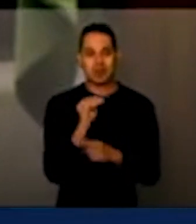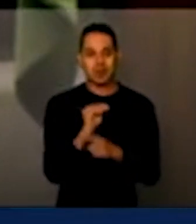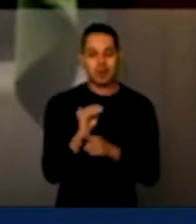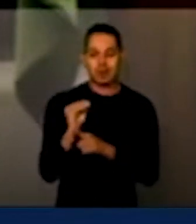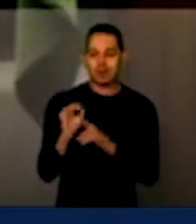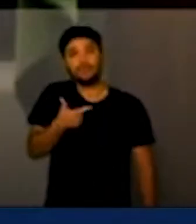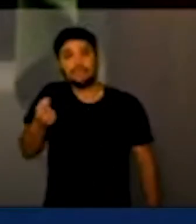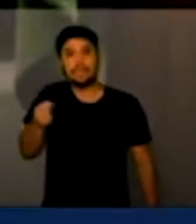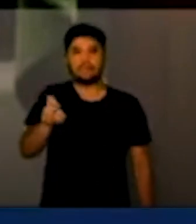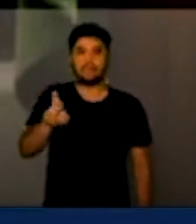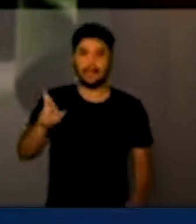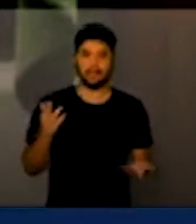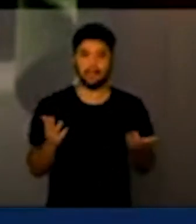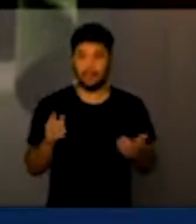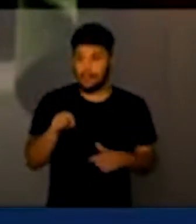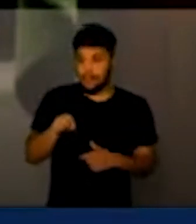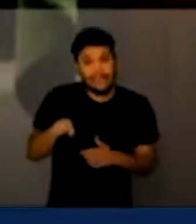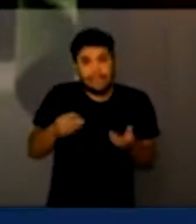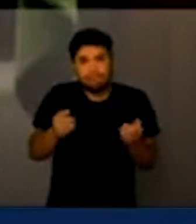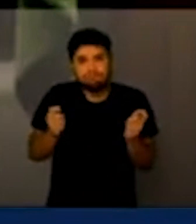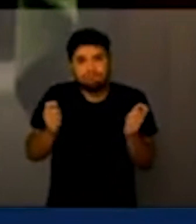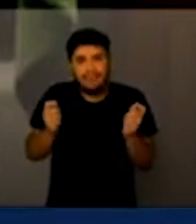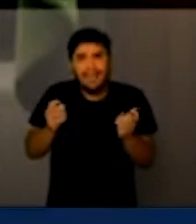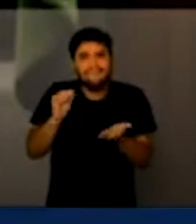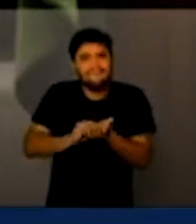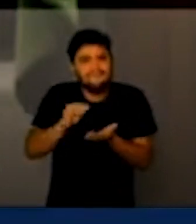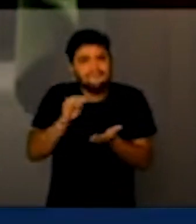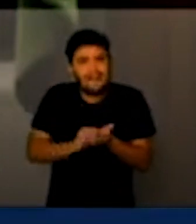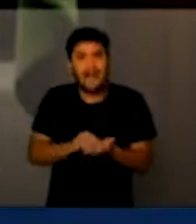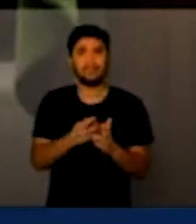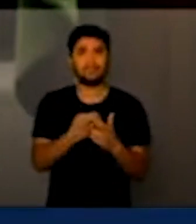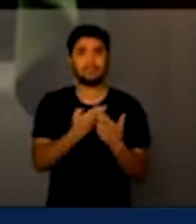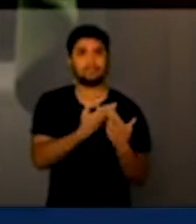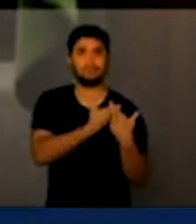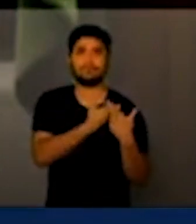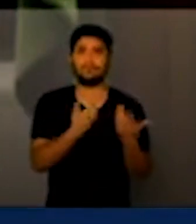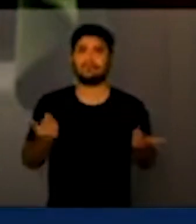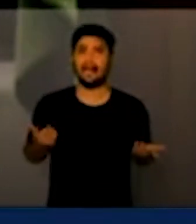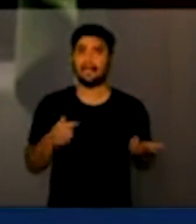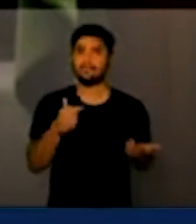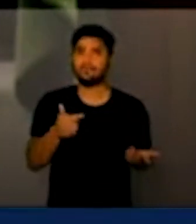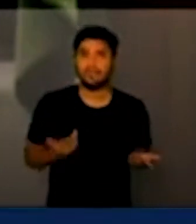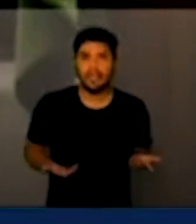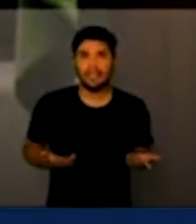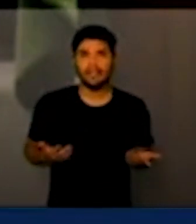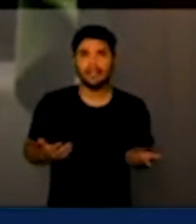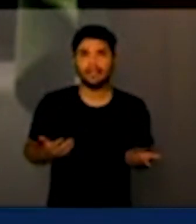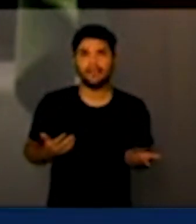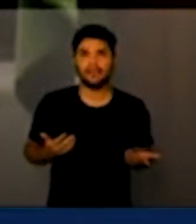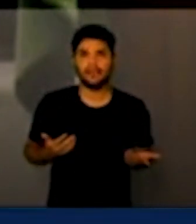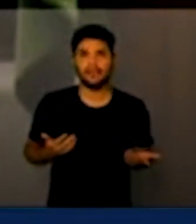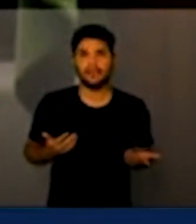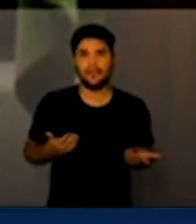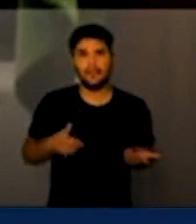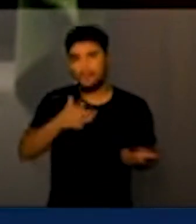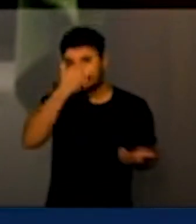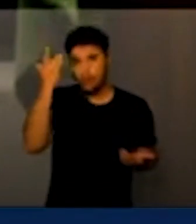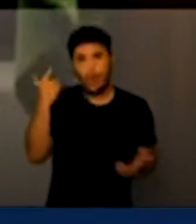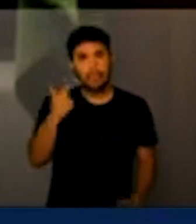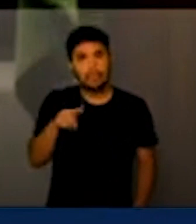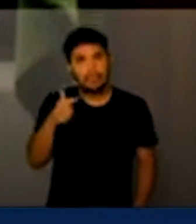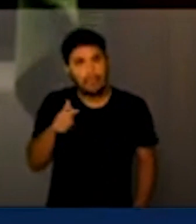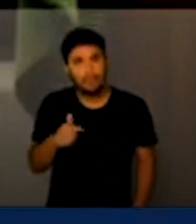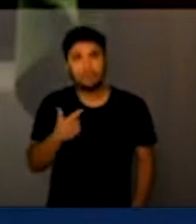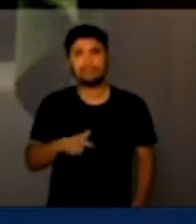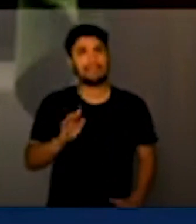sustentar as suas famílias isso é em consequência irresponsabilidade maldade é de gente que não tem caráter